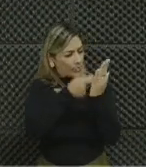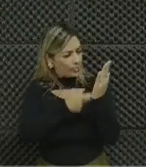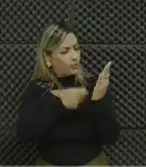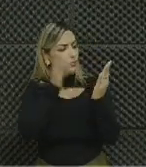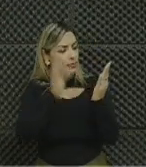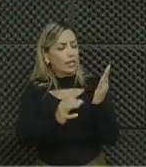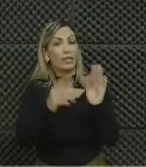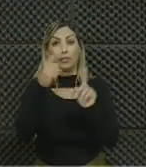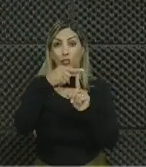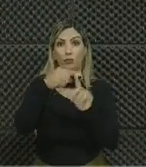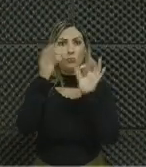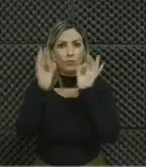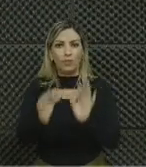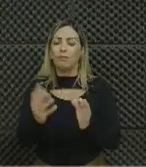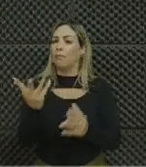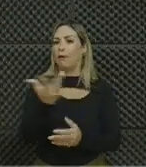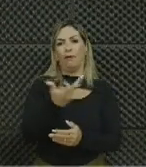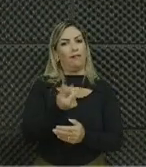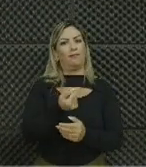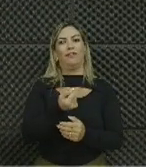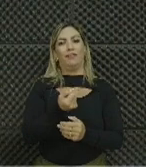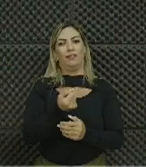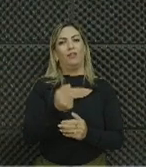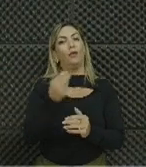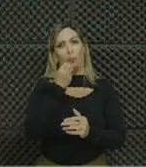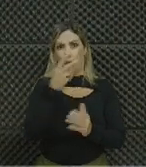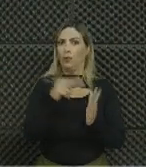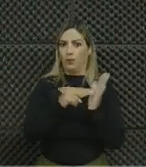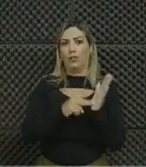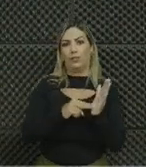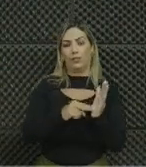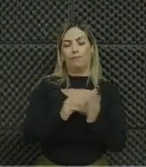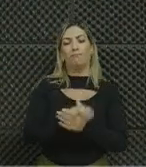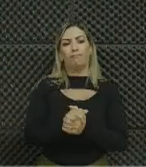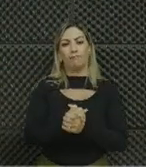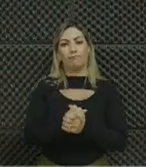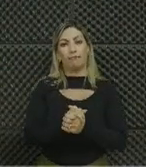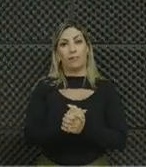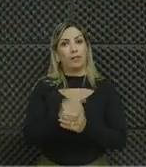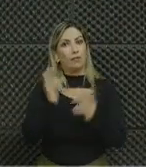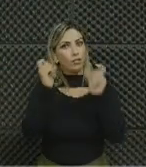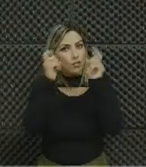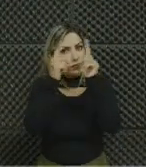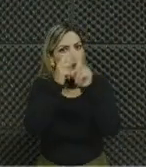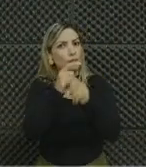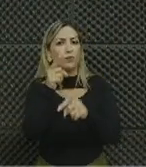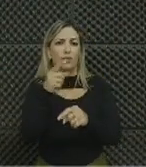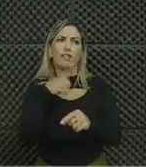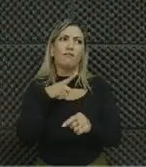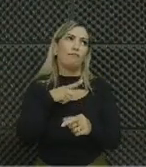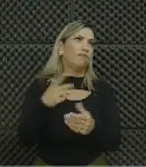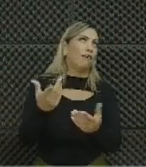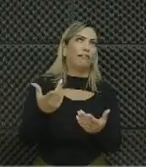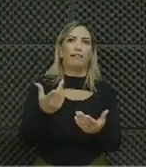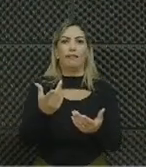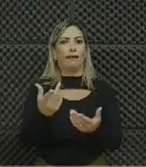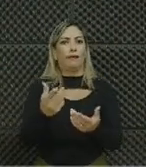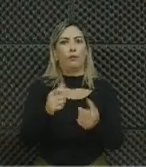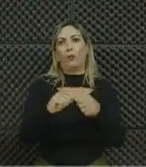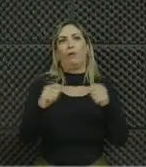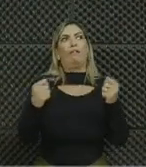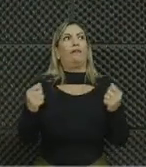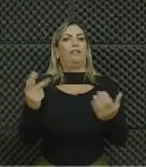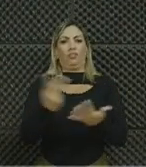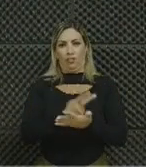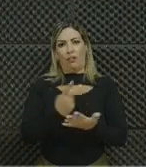certo, maravilha, provavelmente você vai tirar uma boa nota. Porque dificilmente você vai cometer um grande